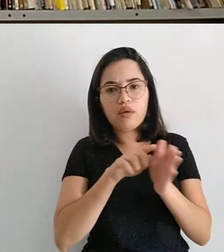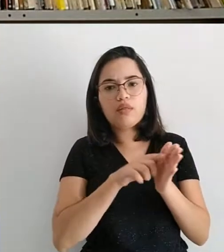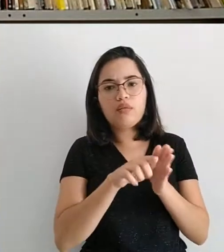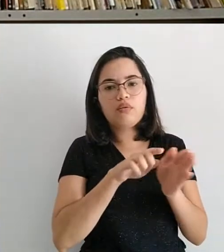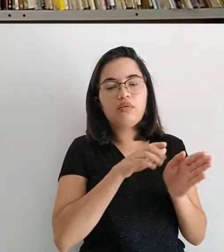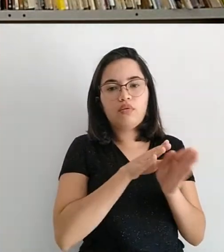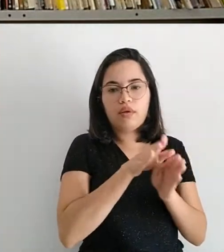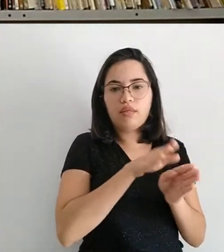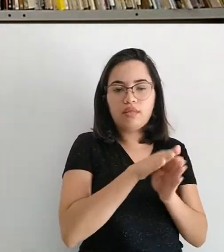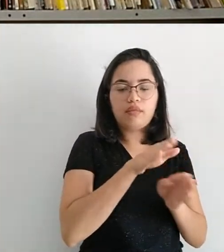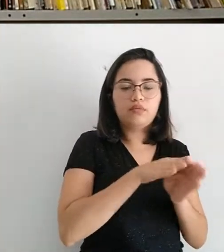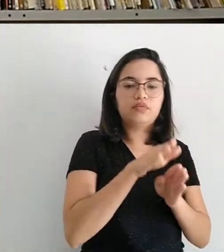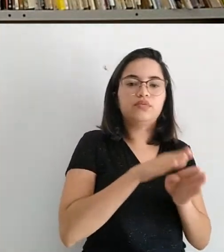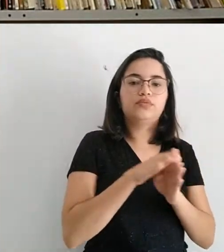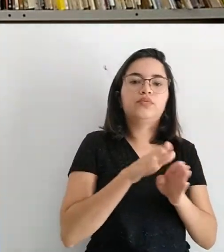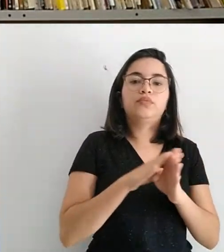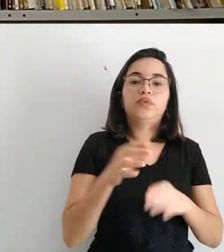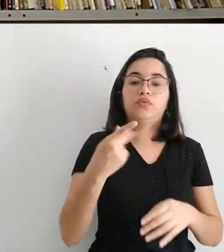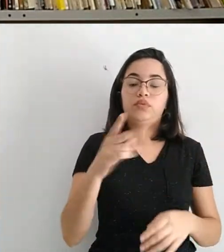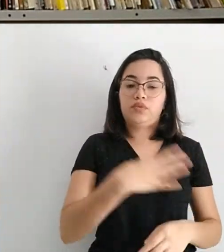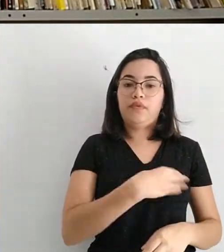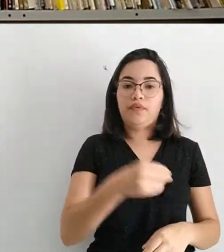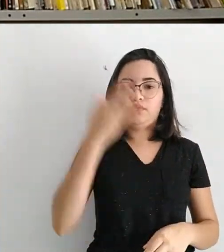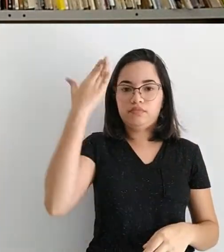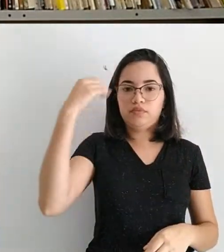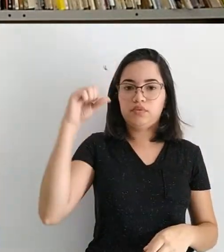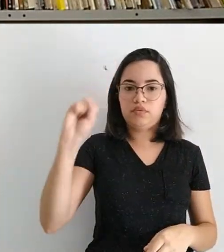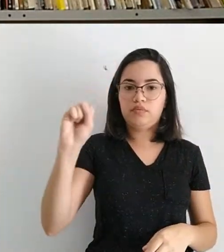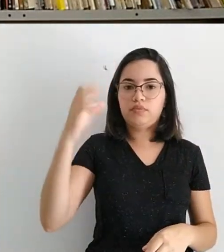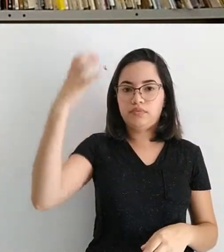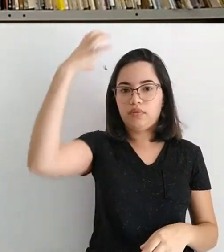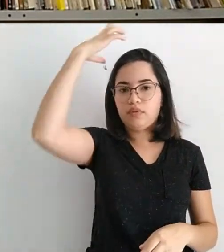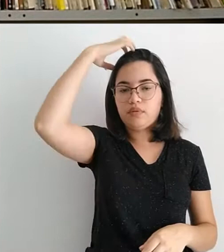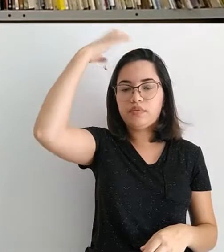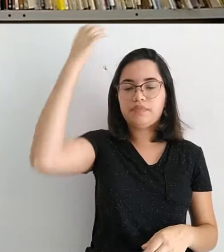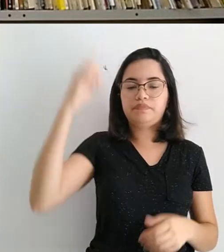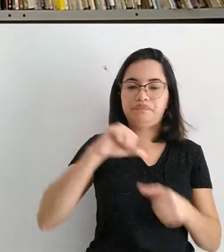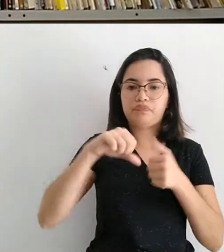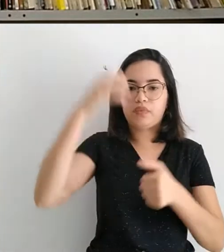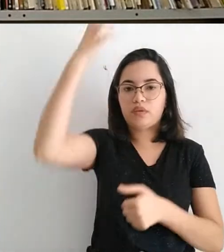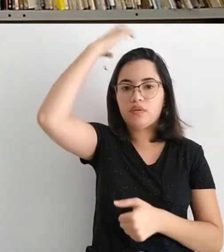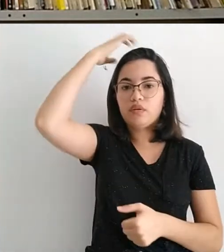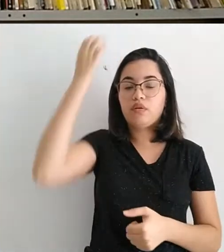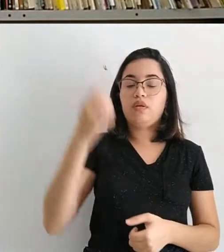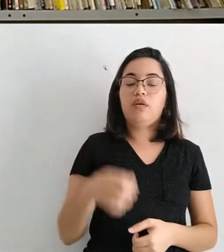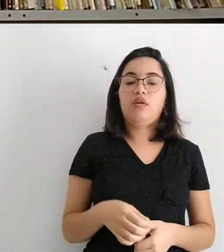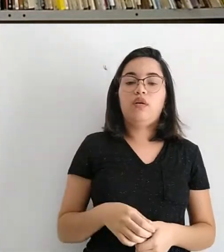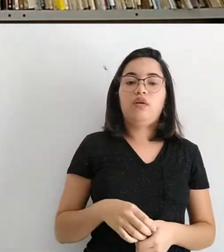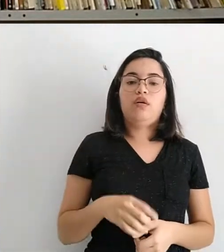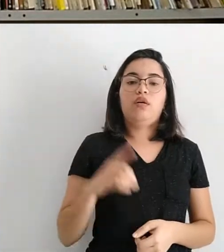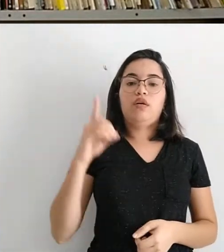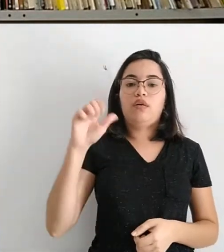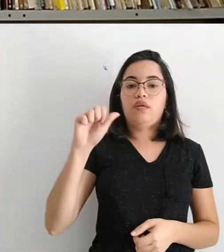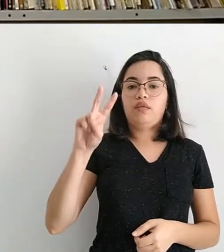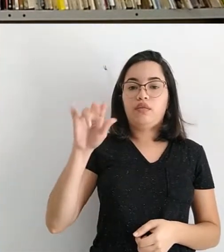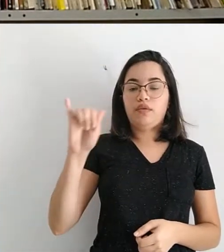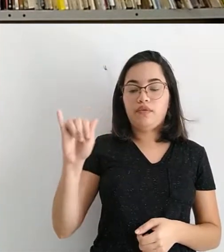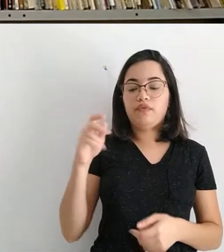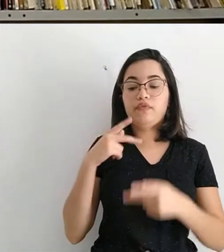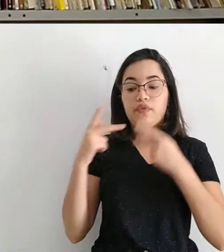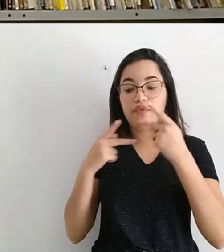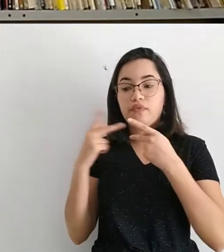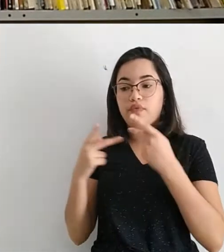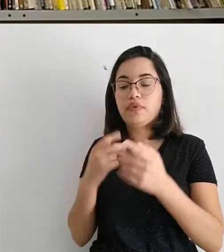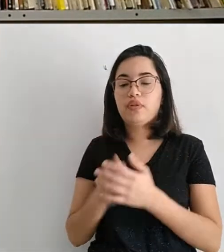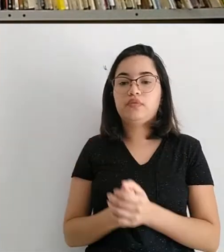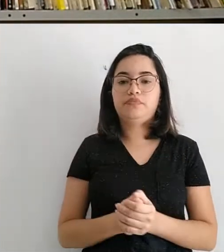filho Salomão, que iria se tornar rei, Davi dá um conselho muito importante para Salomão. Em